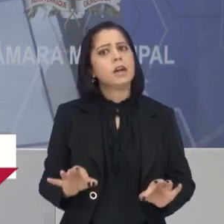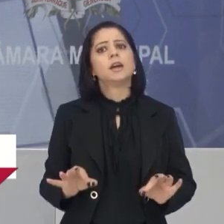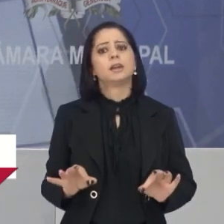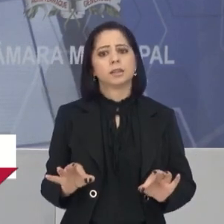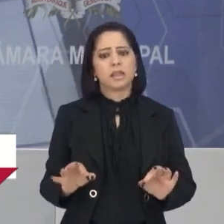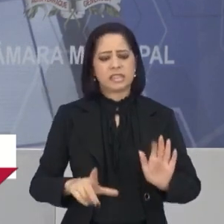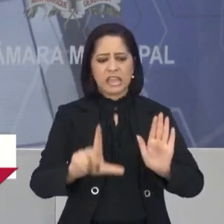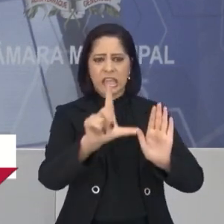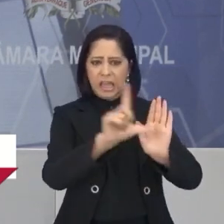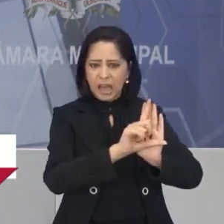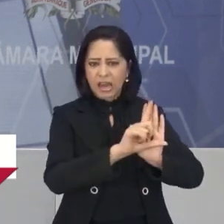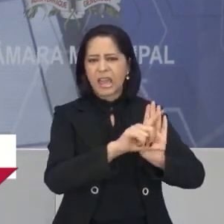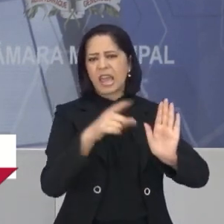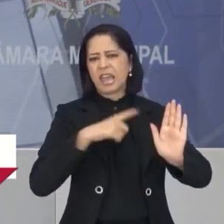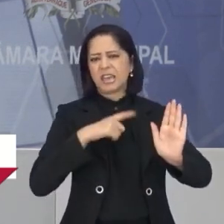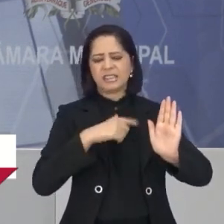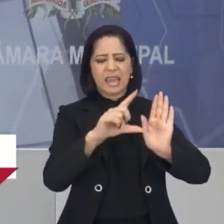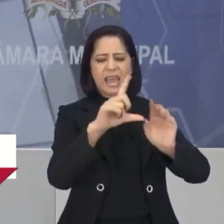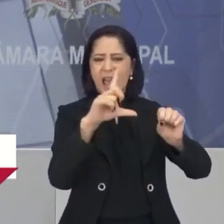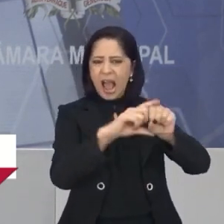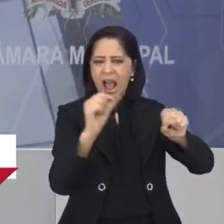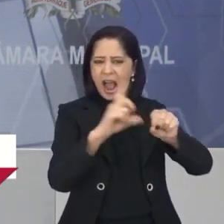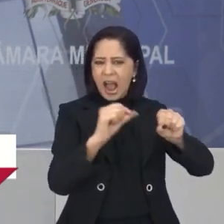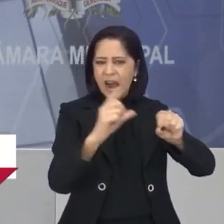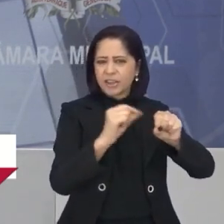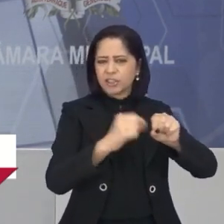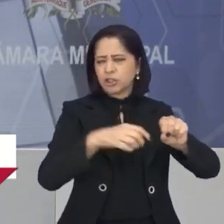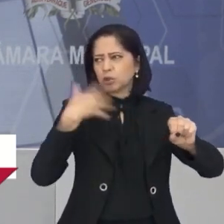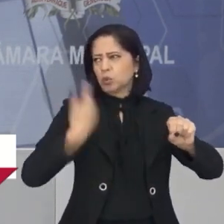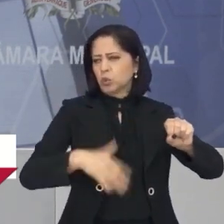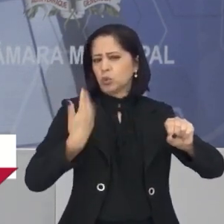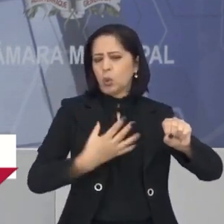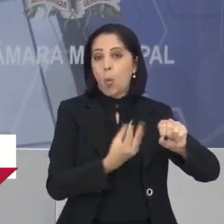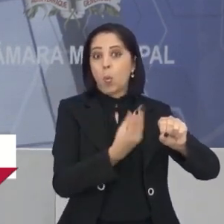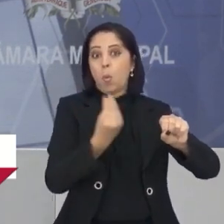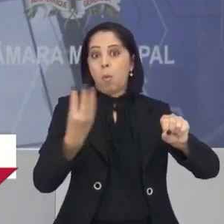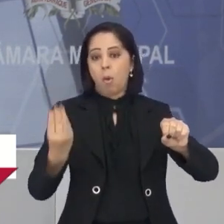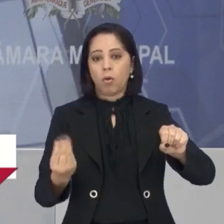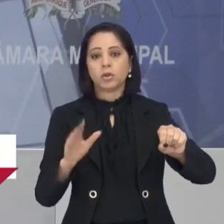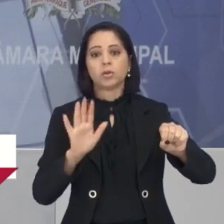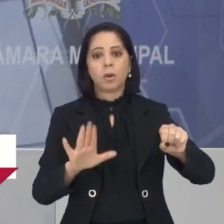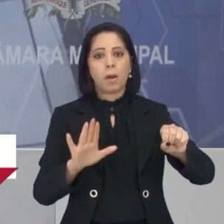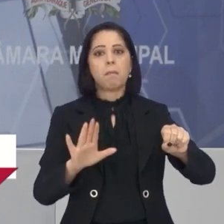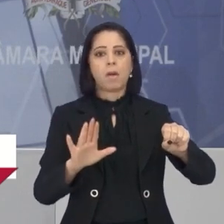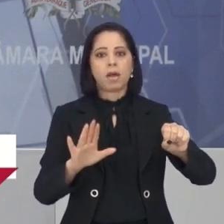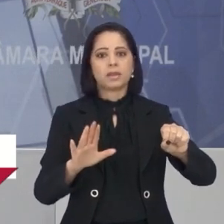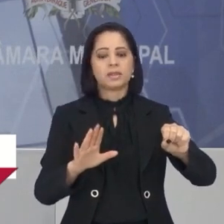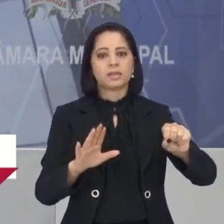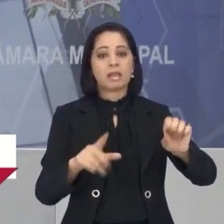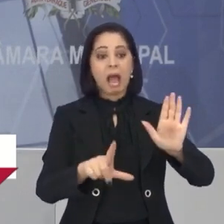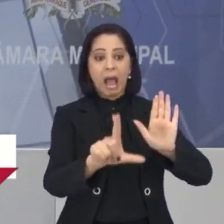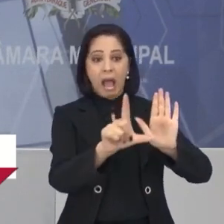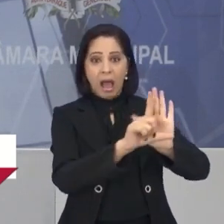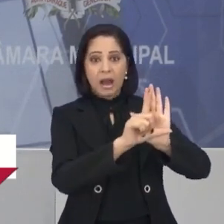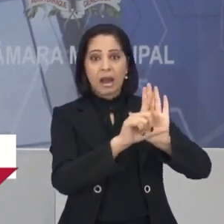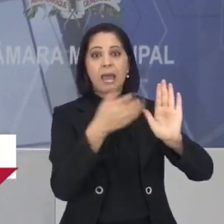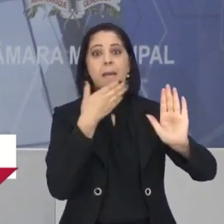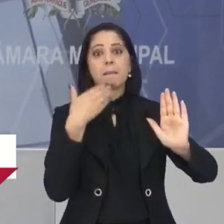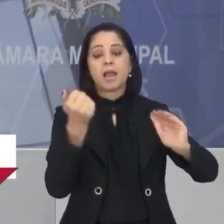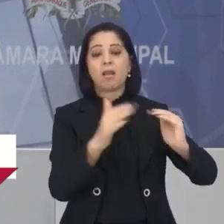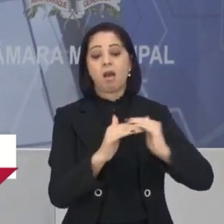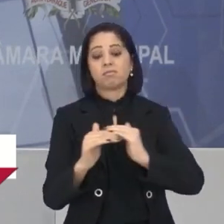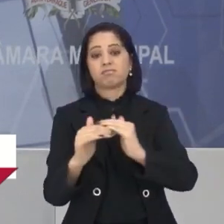ela é mais densa mas tem muito mais artigos que a que a 8666 mas ela vai trazer muito mais Harmonia né entre o tribunal e